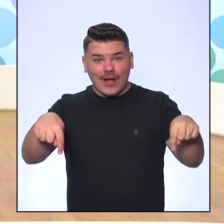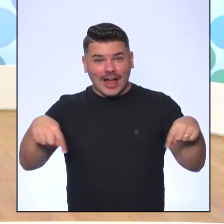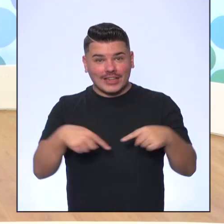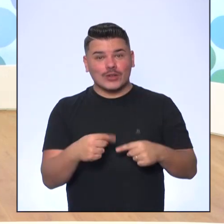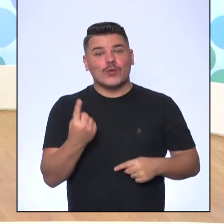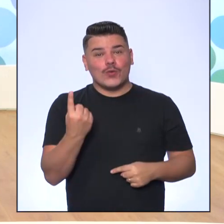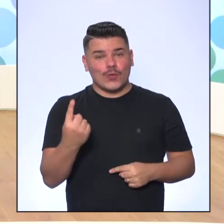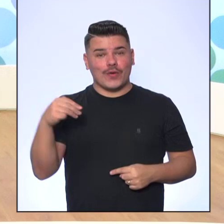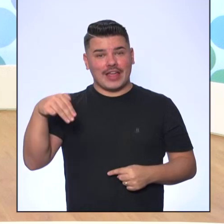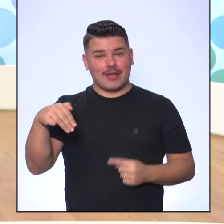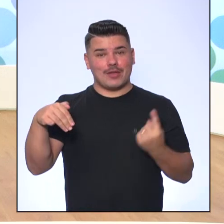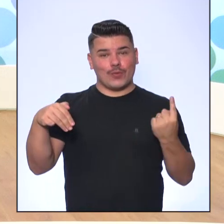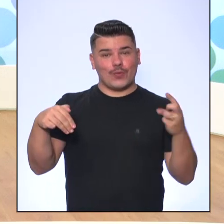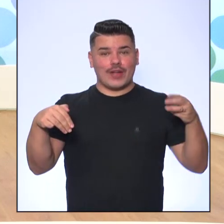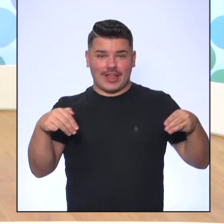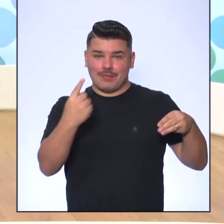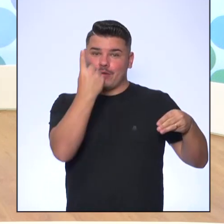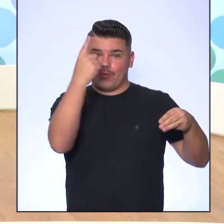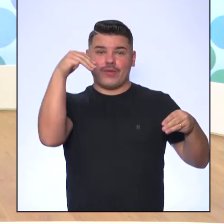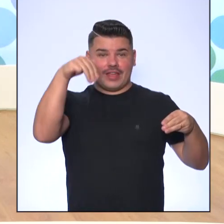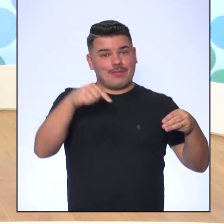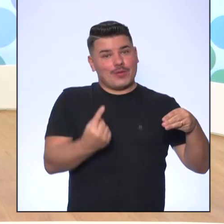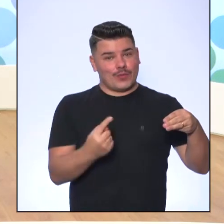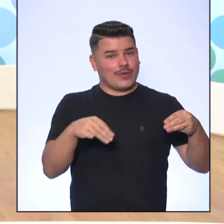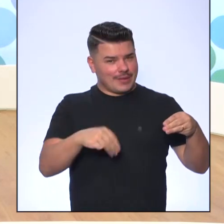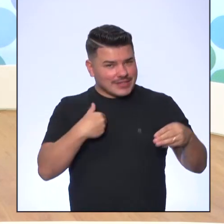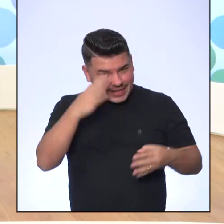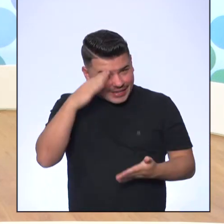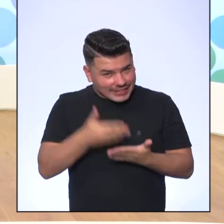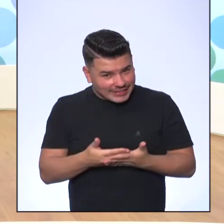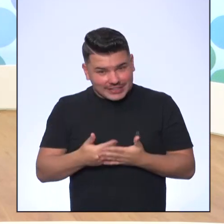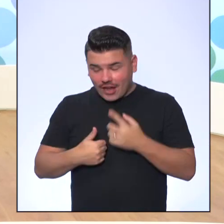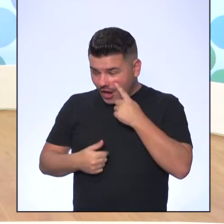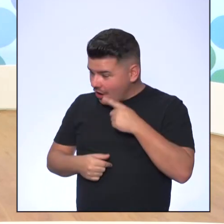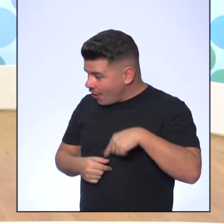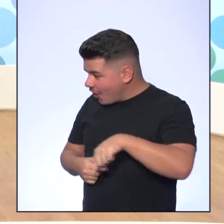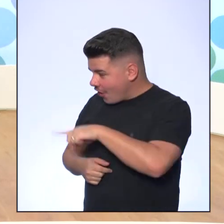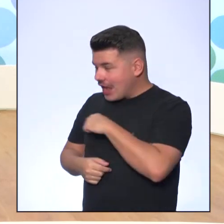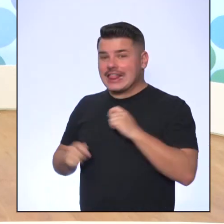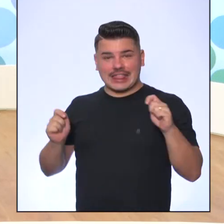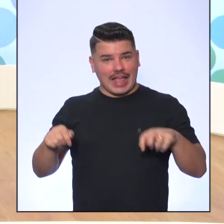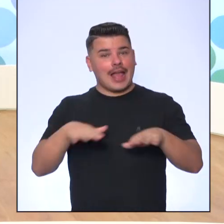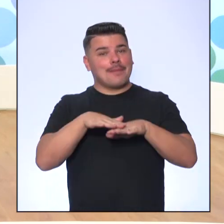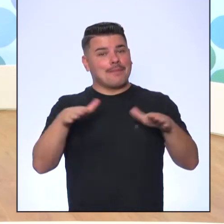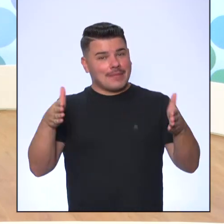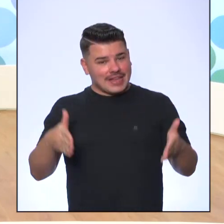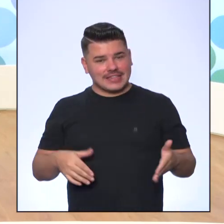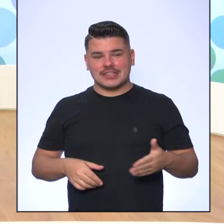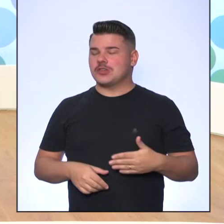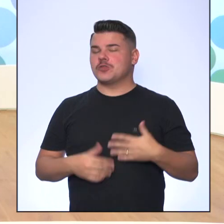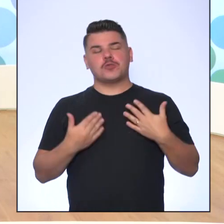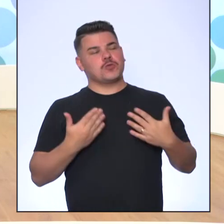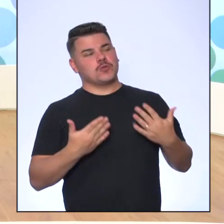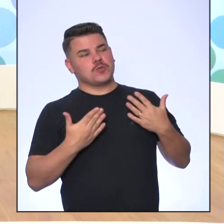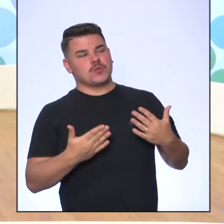por 1? 1 por 1? 1 por 1. Cabe mesa e tudo, ó. Cabe mesa e tudo. Eu vi você medindo aí, pessoal da edição.